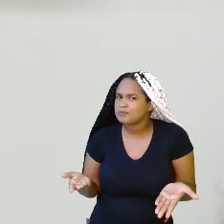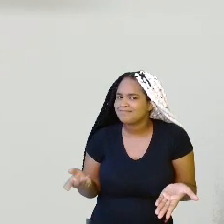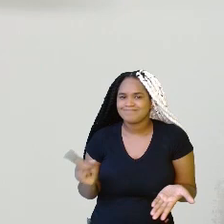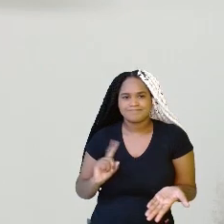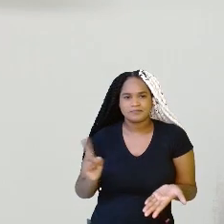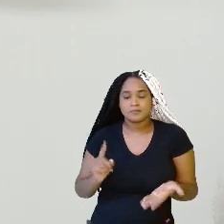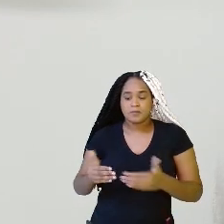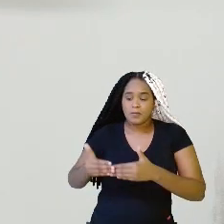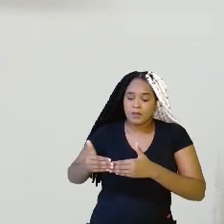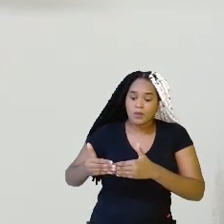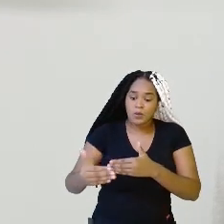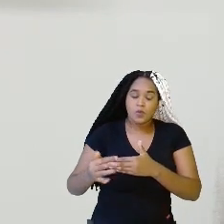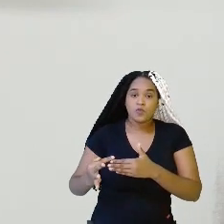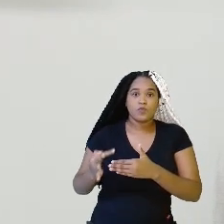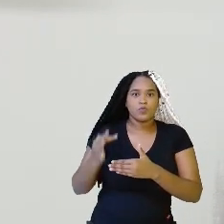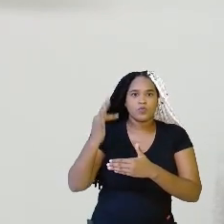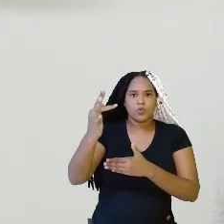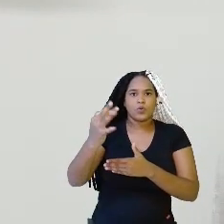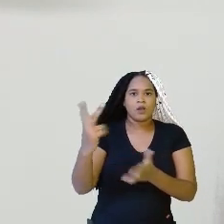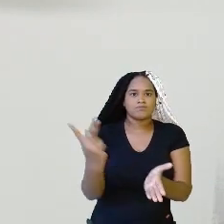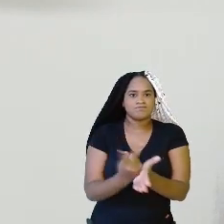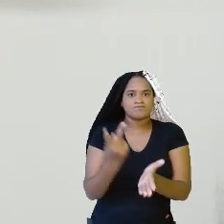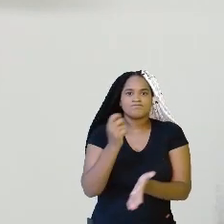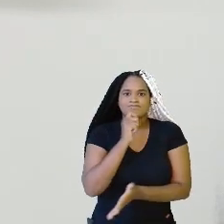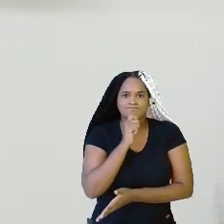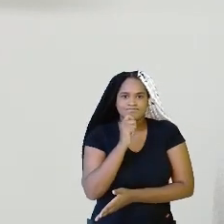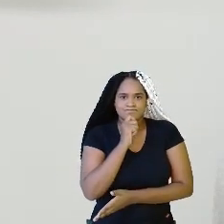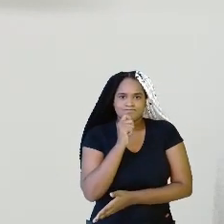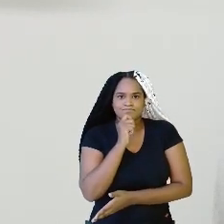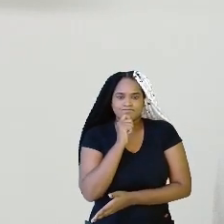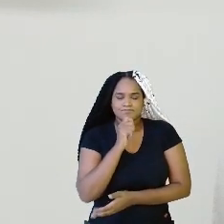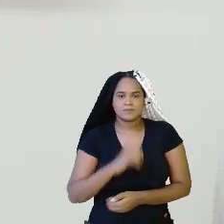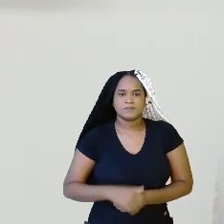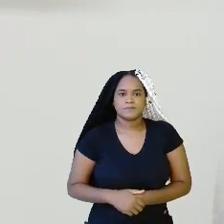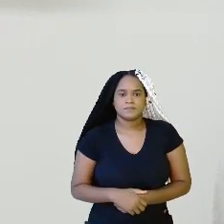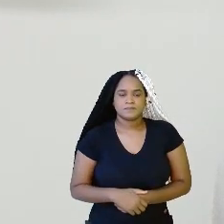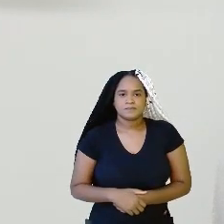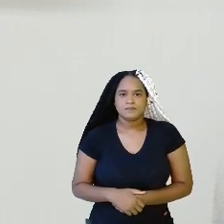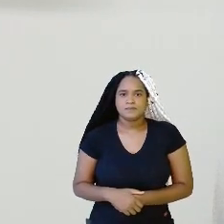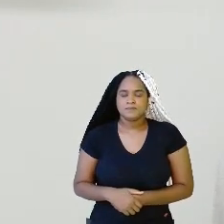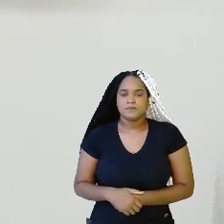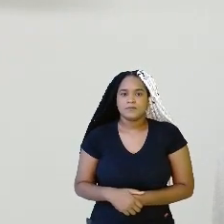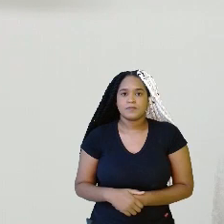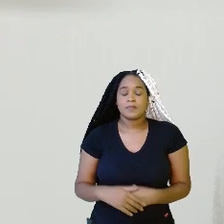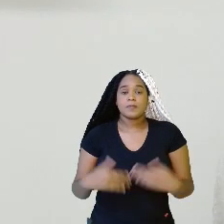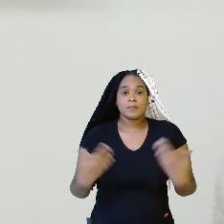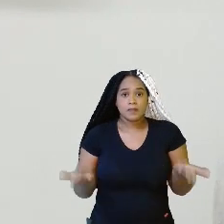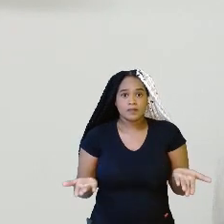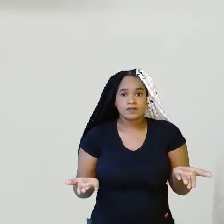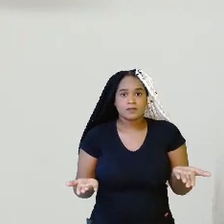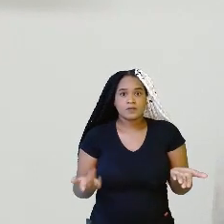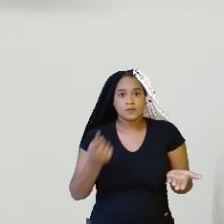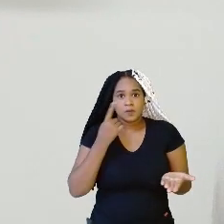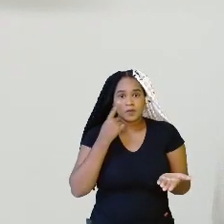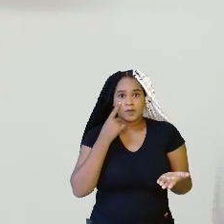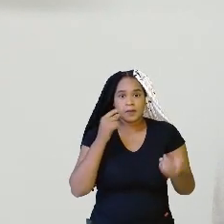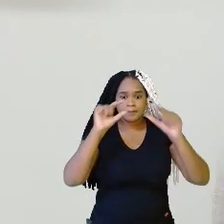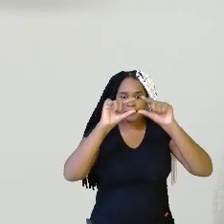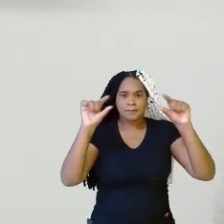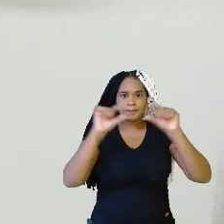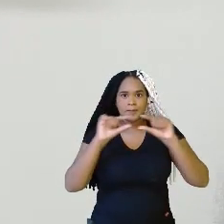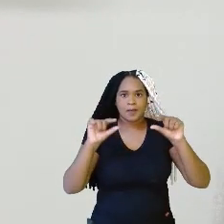amanhã, depois, algo futuro. Muito bem. Então, veja aí como o mesmo verso do mesmo